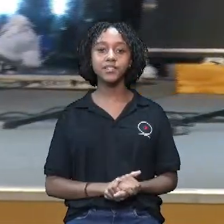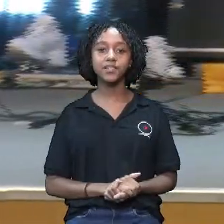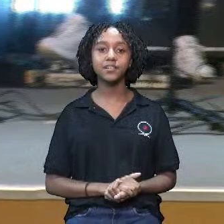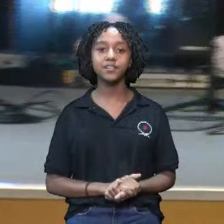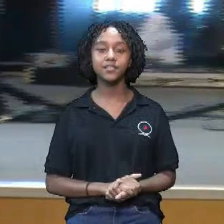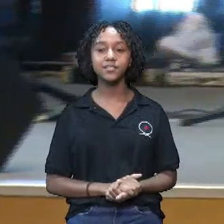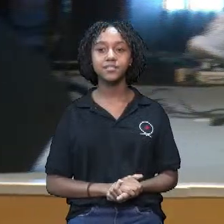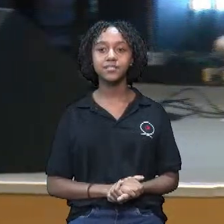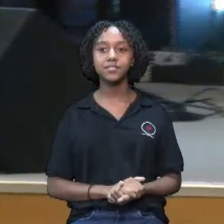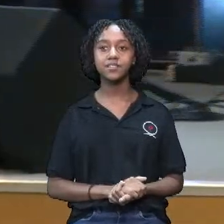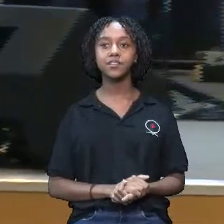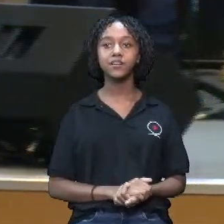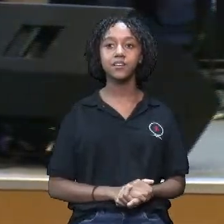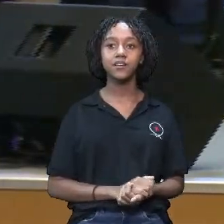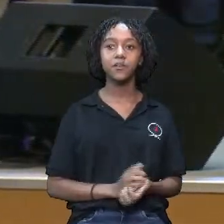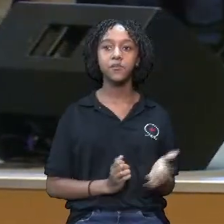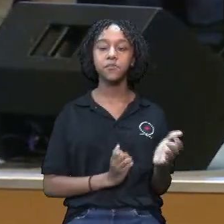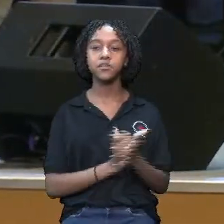Muitos escolheram estar